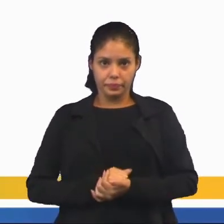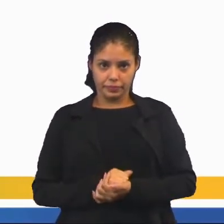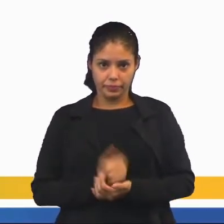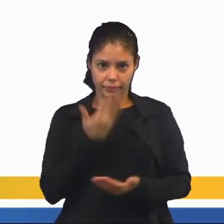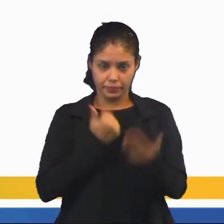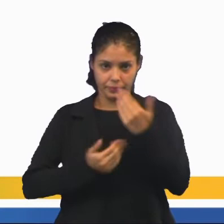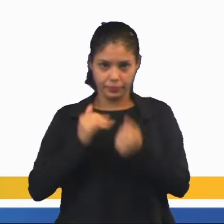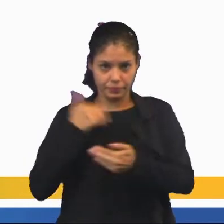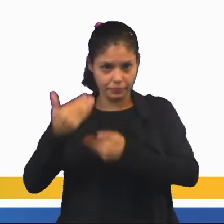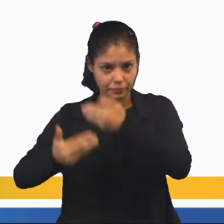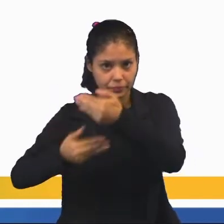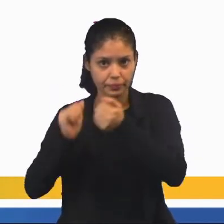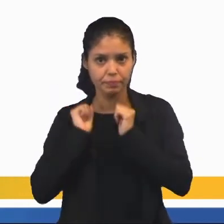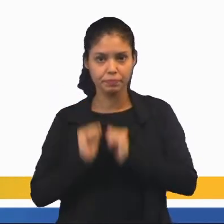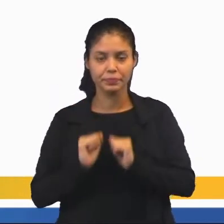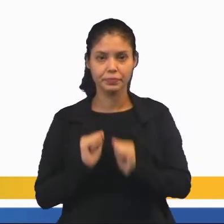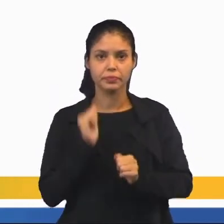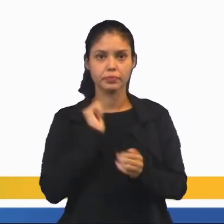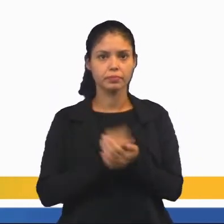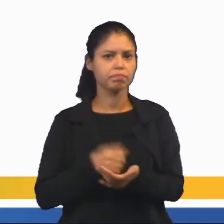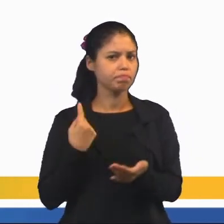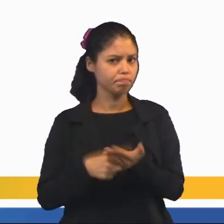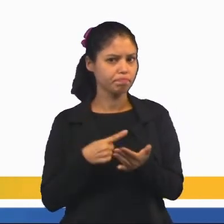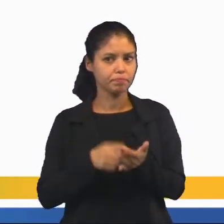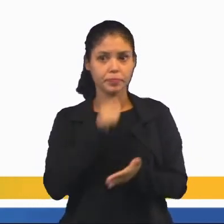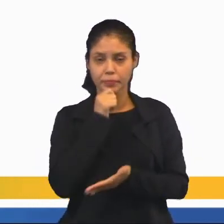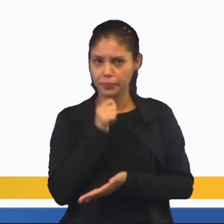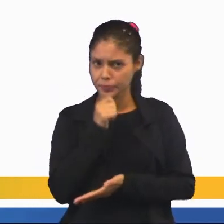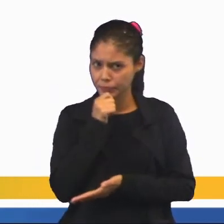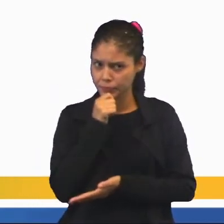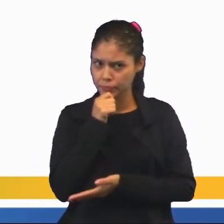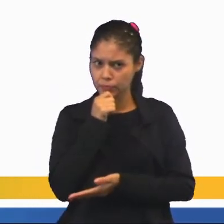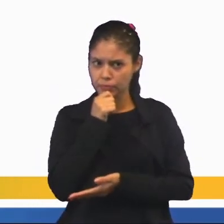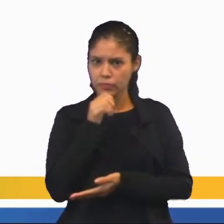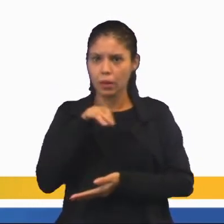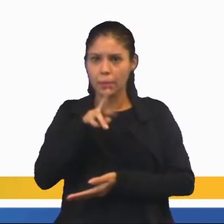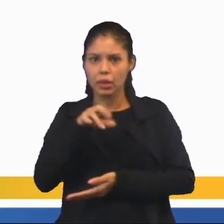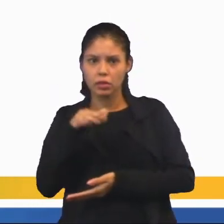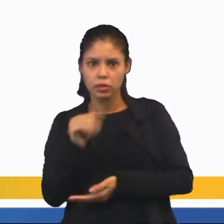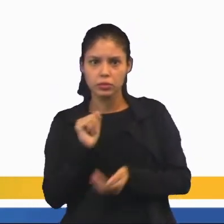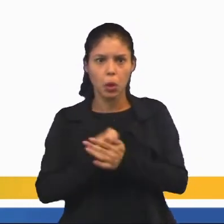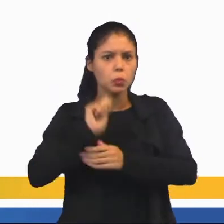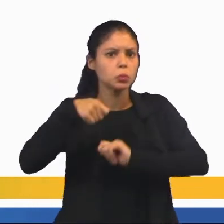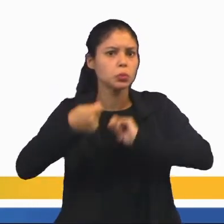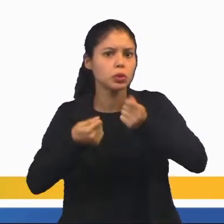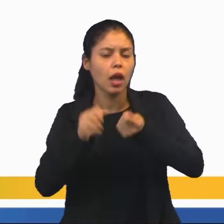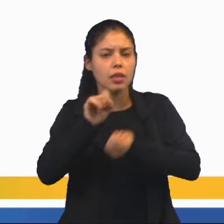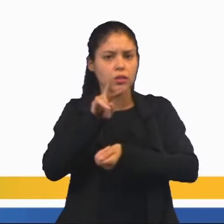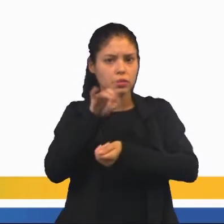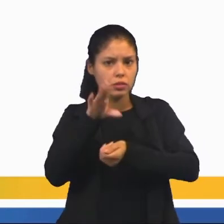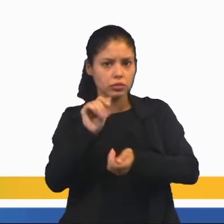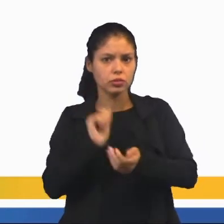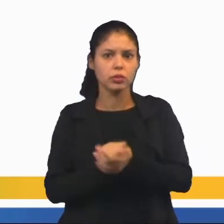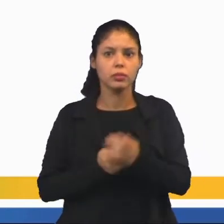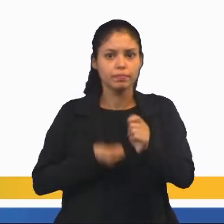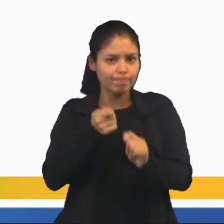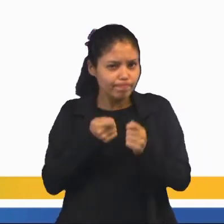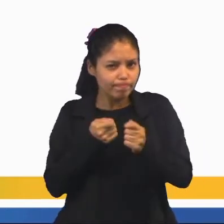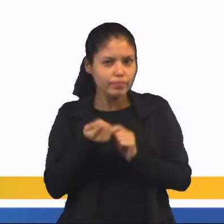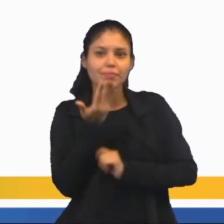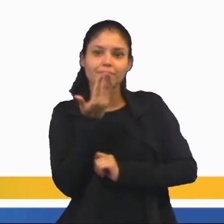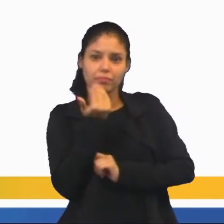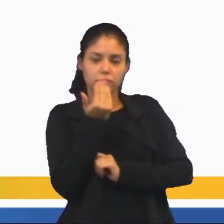Os alimentos ultraprocessados podem comprometer os mecanismos que sinalizam a saciedade